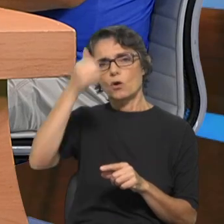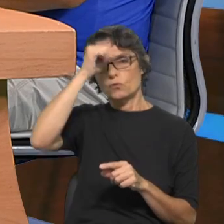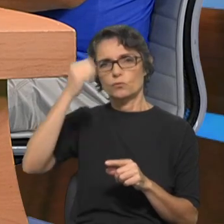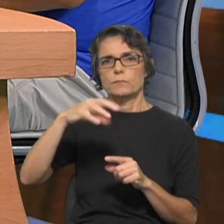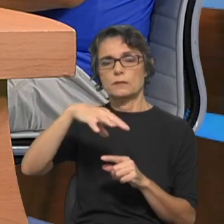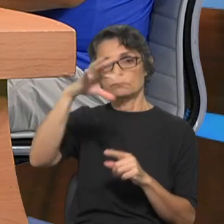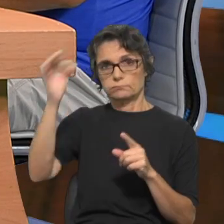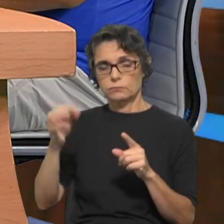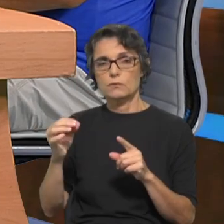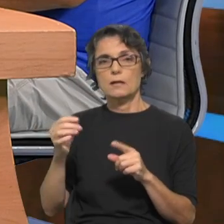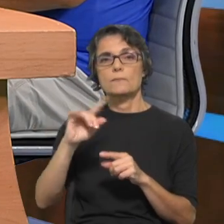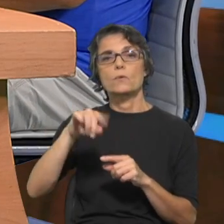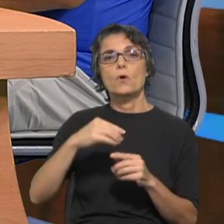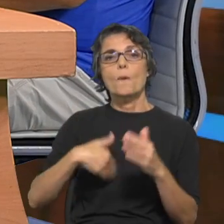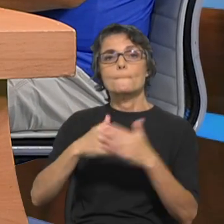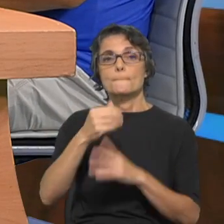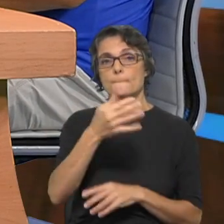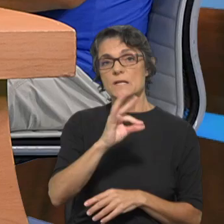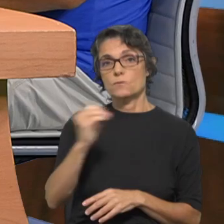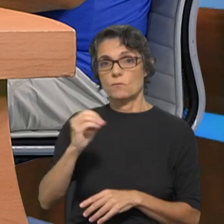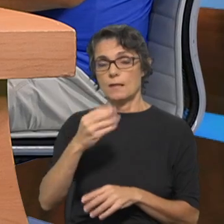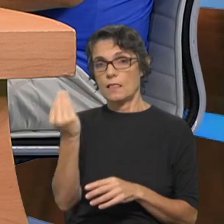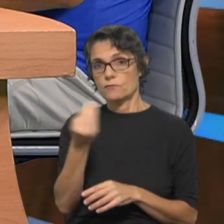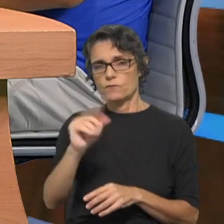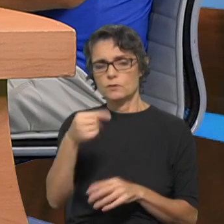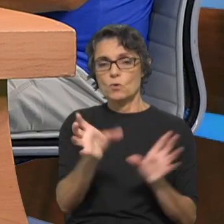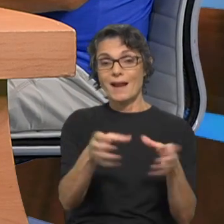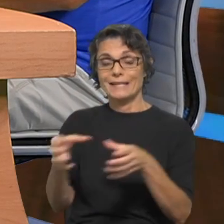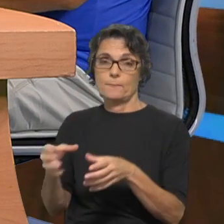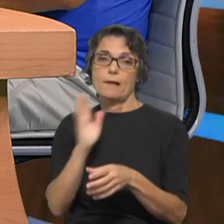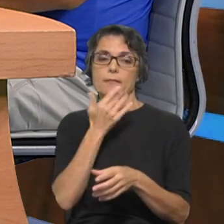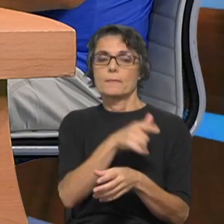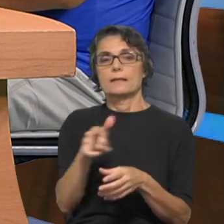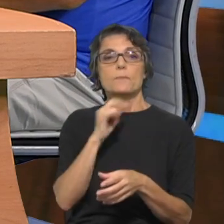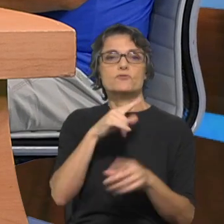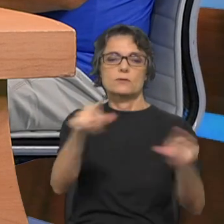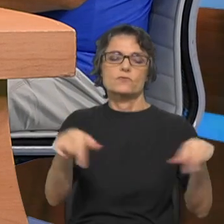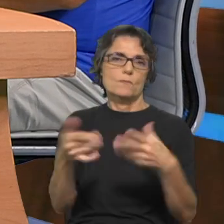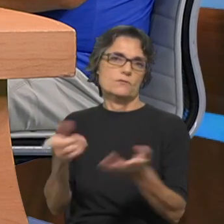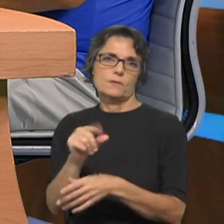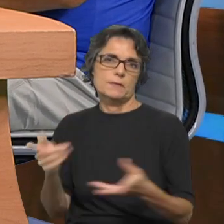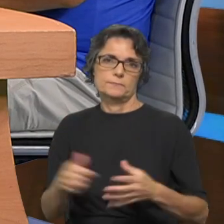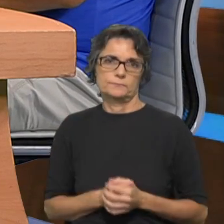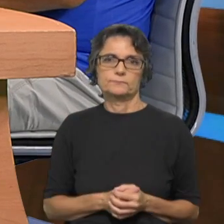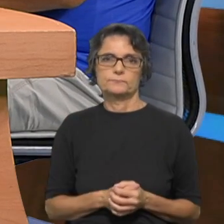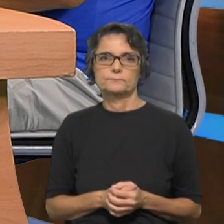no máximo, para participar, e depois as equipas é conforme a capacidade da casa e a disponibilidade das pessoas. E